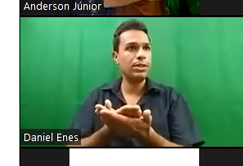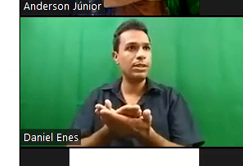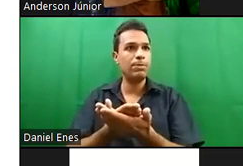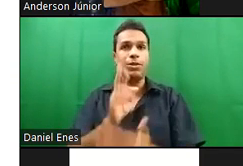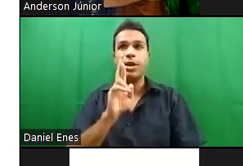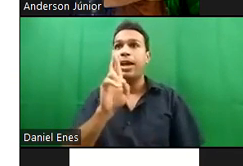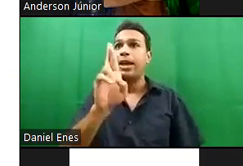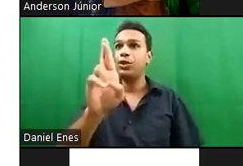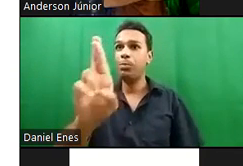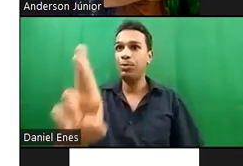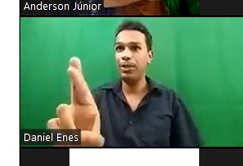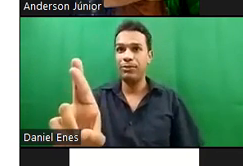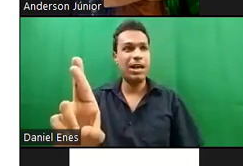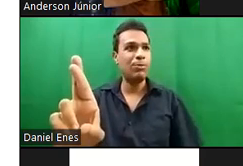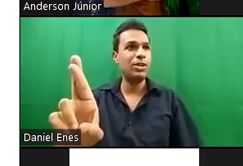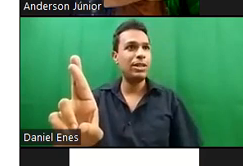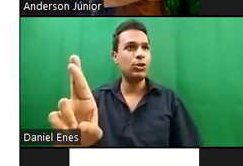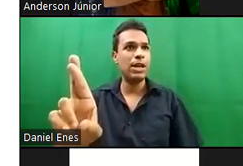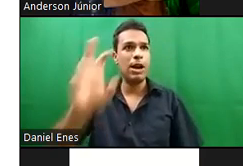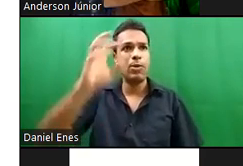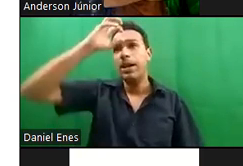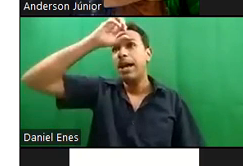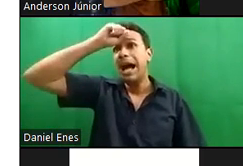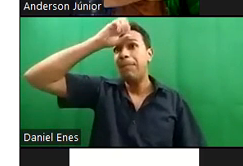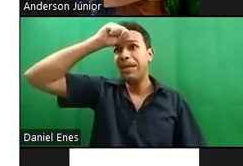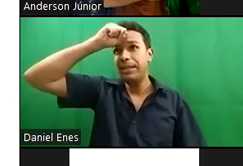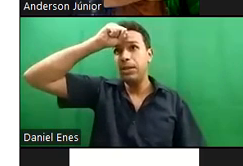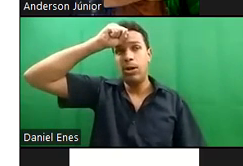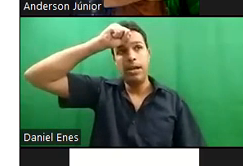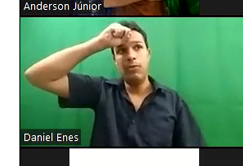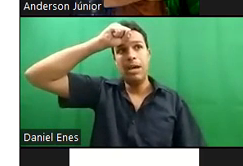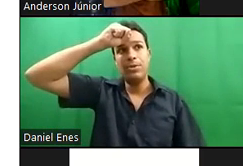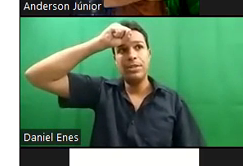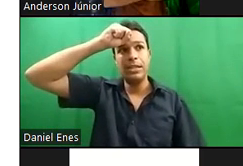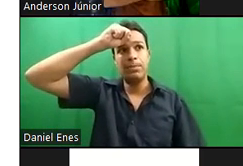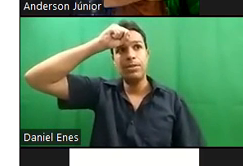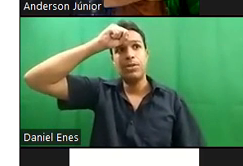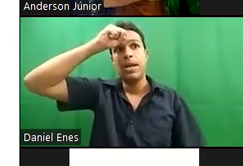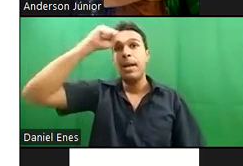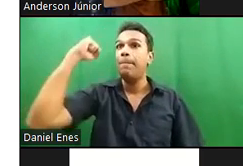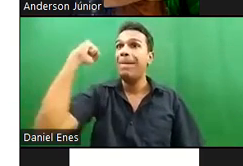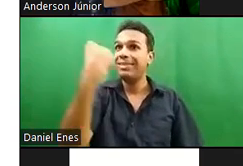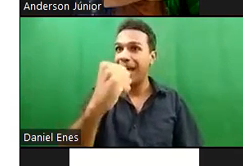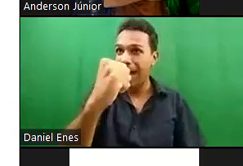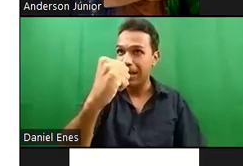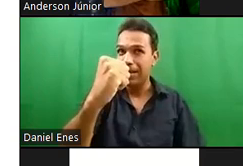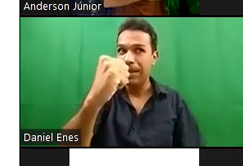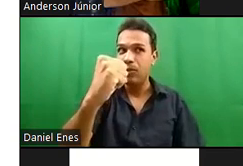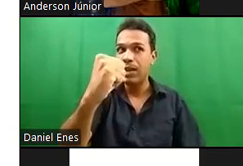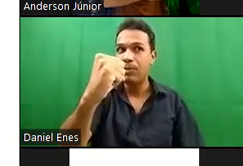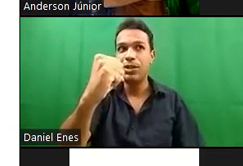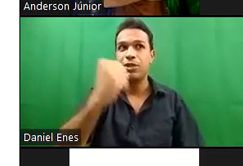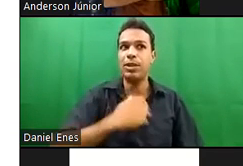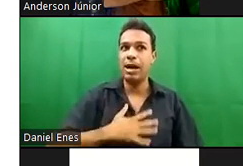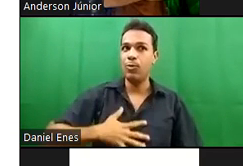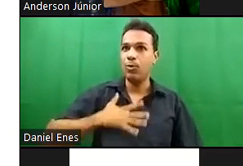verbo simples. Responder, verbo direcional. Aprender, ó, é um verbo simples. Matar é um